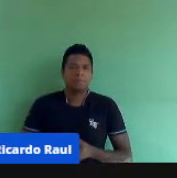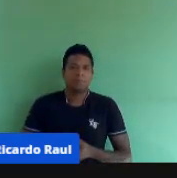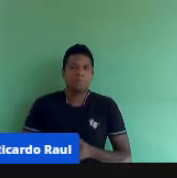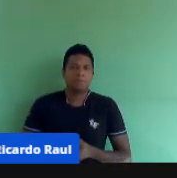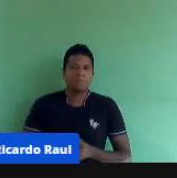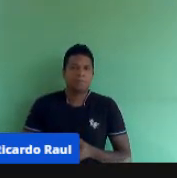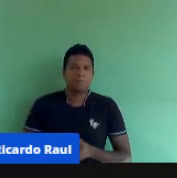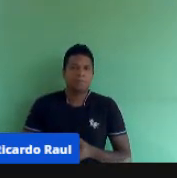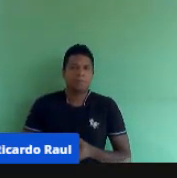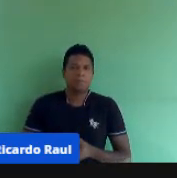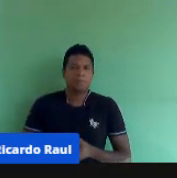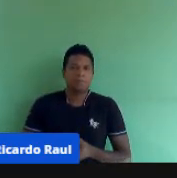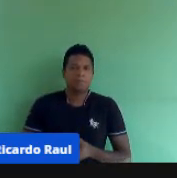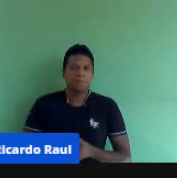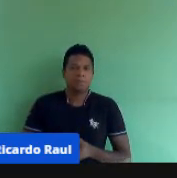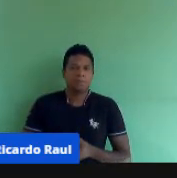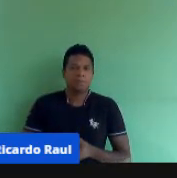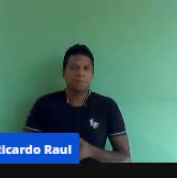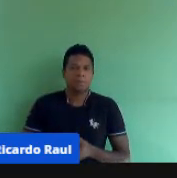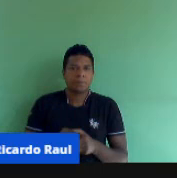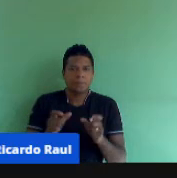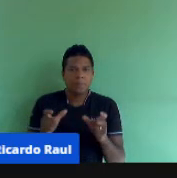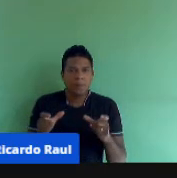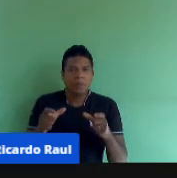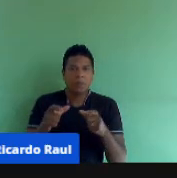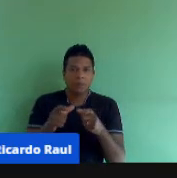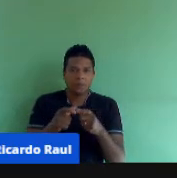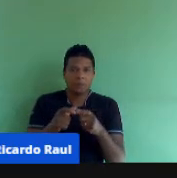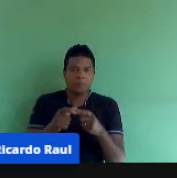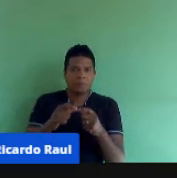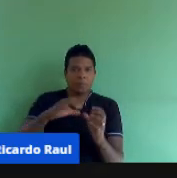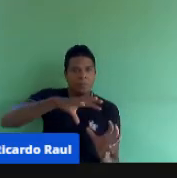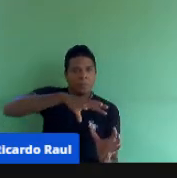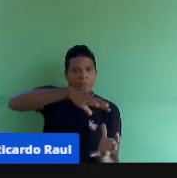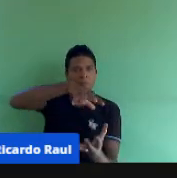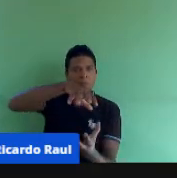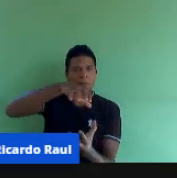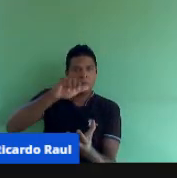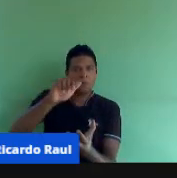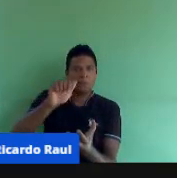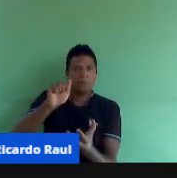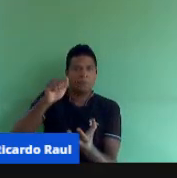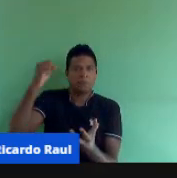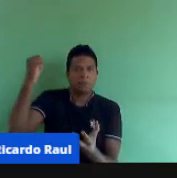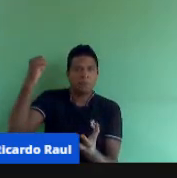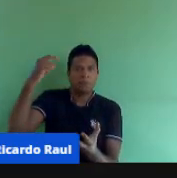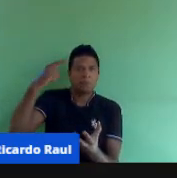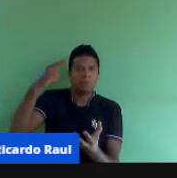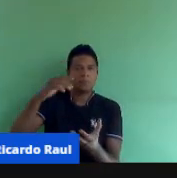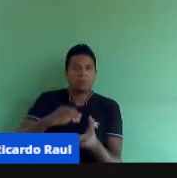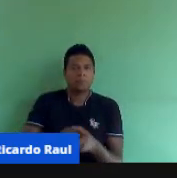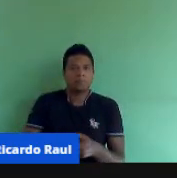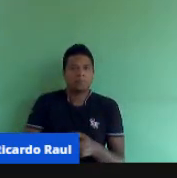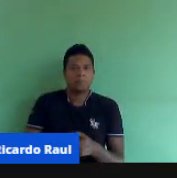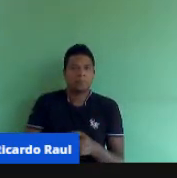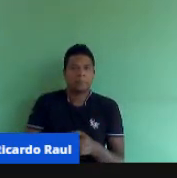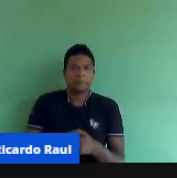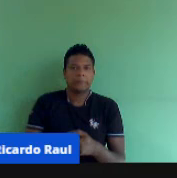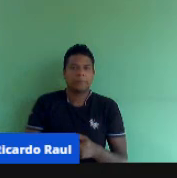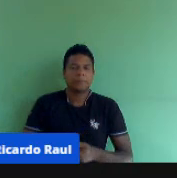de Quioto, né? Para diminuir aí os gases do efeito estufa, do aumento do efeito estufa, né? Que até hoje é uma briga danada,